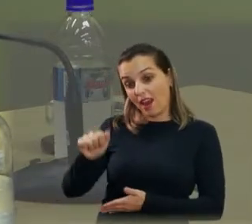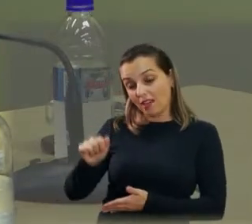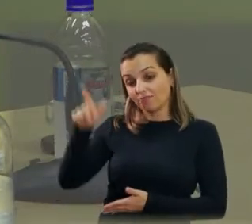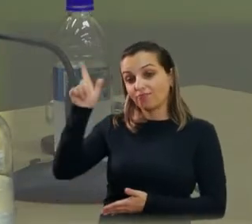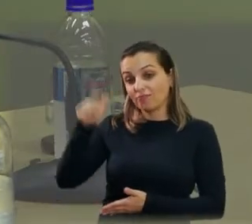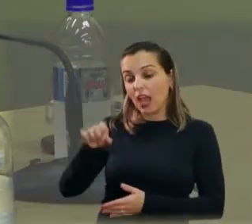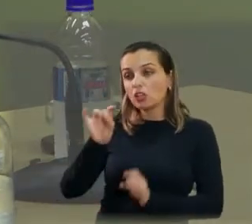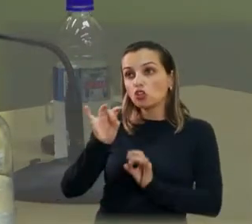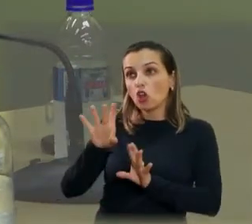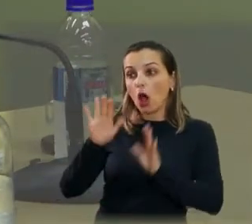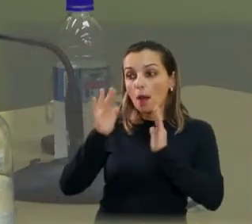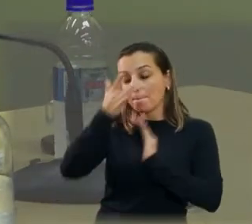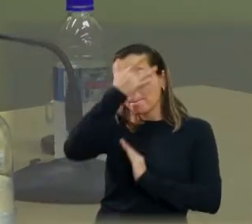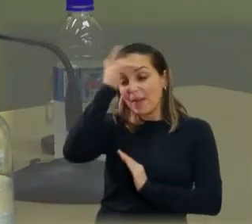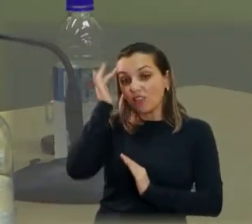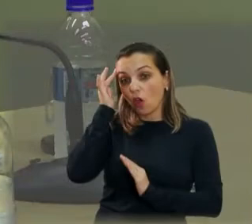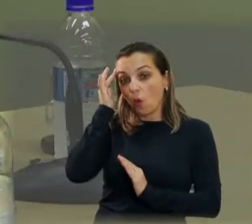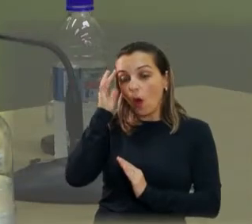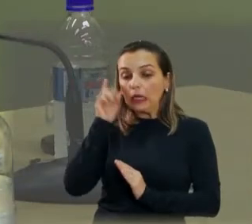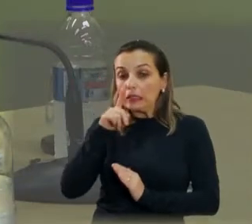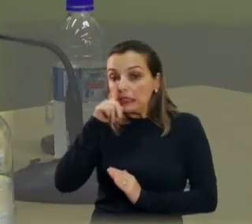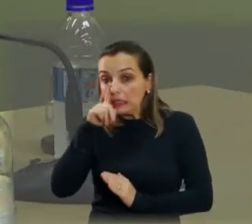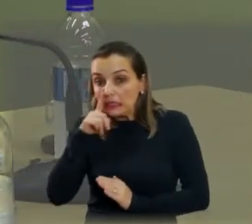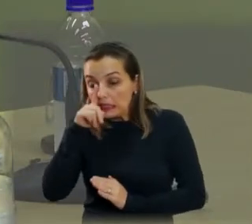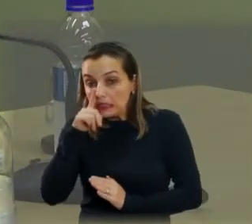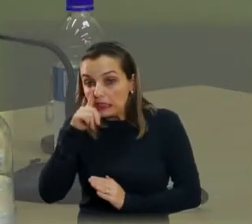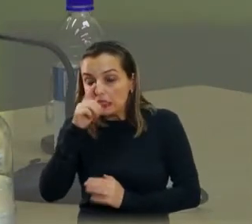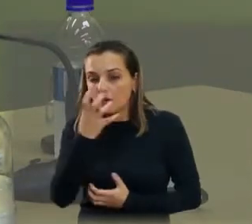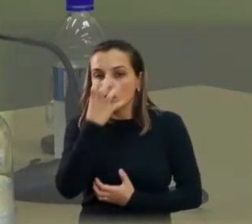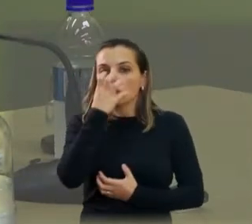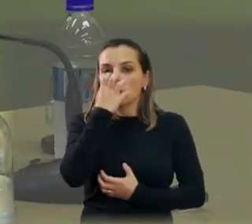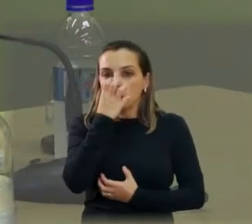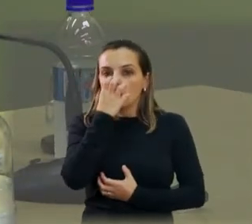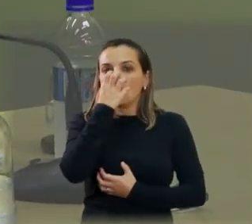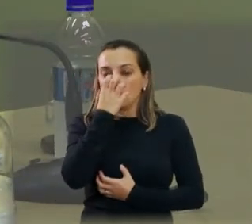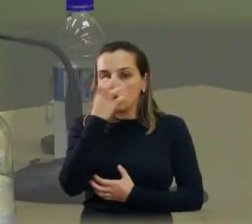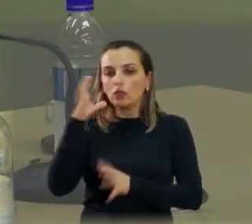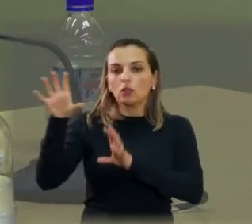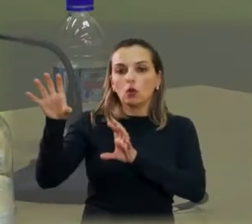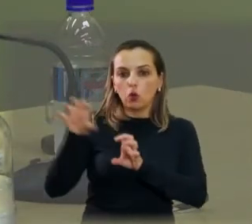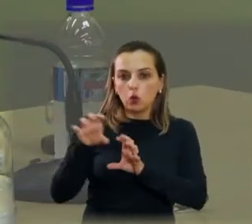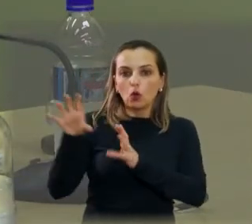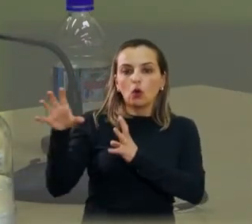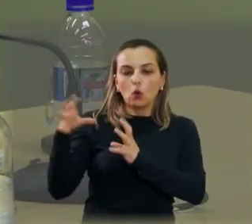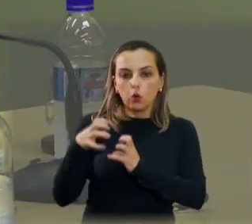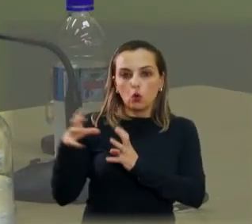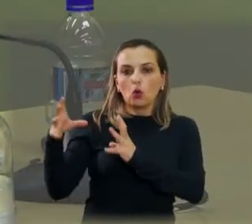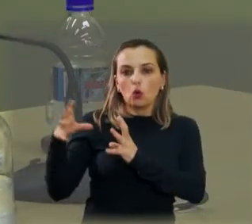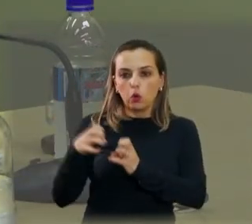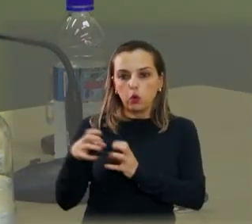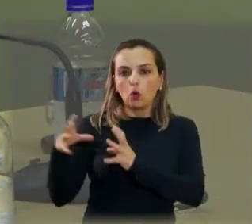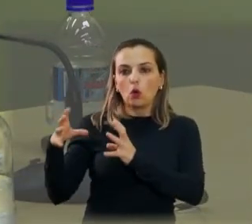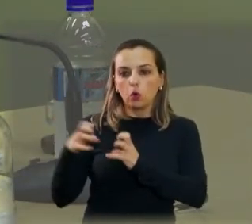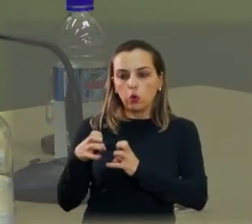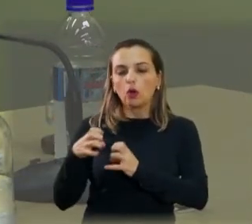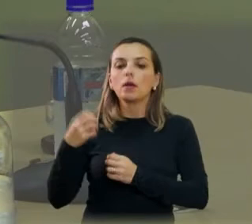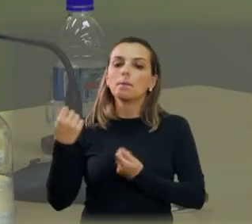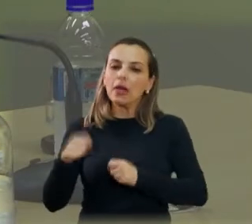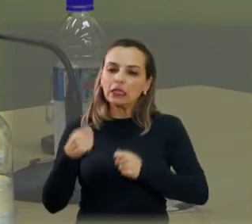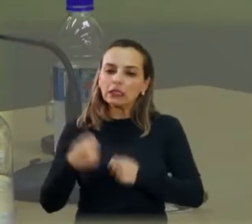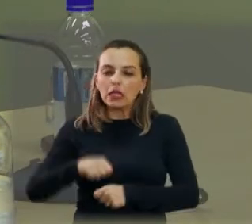Xavier para os pacientes que têm um quadro mais grave, né, uma dificuldade, uma falta de ar, uma